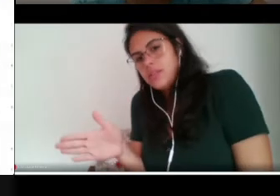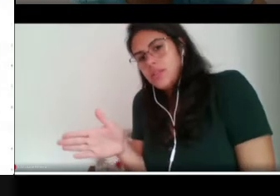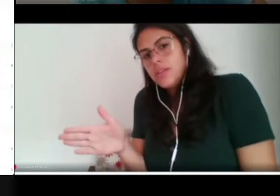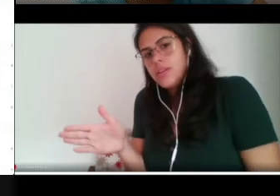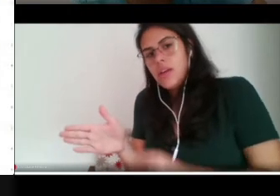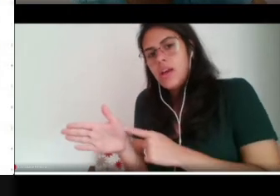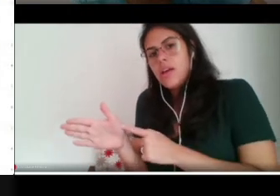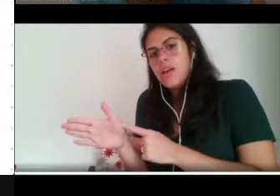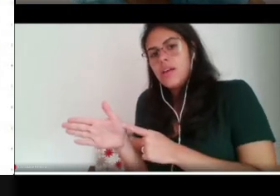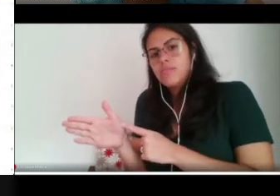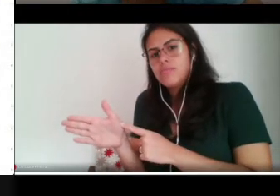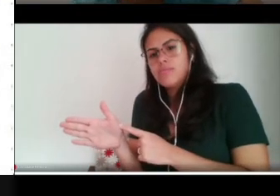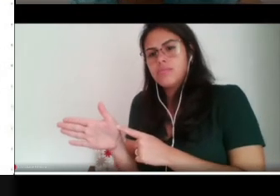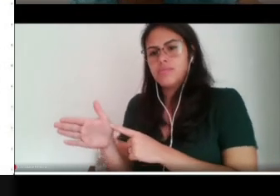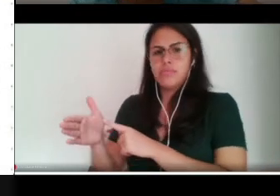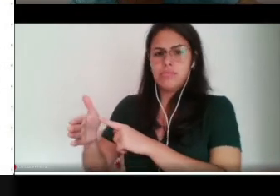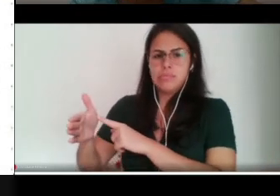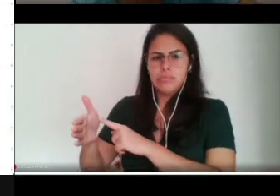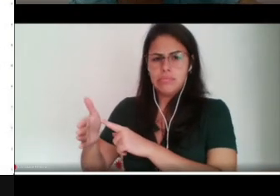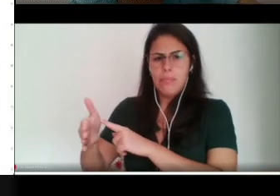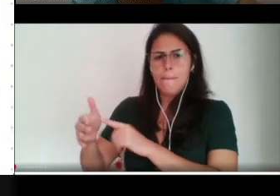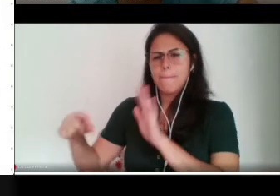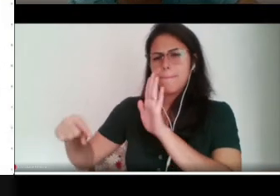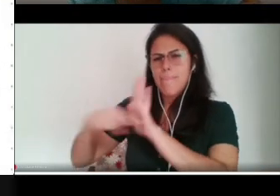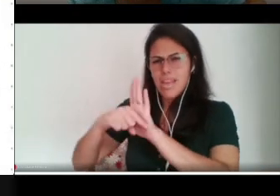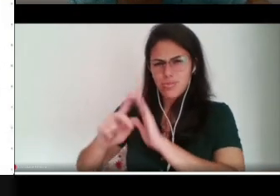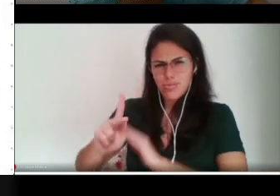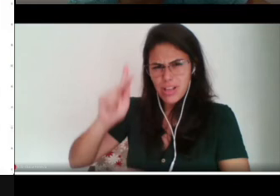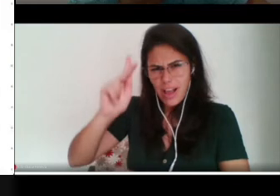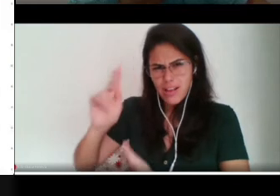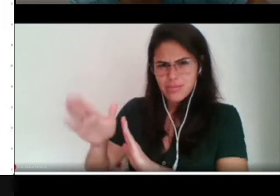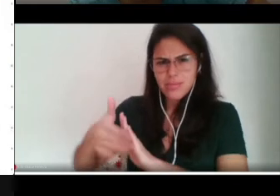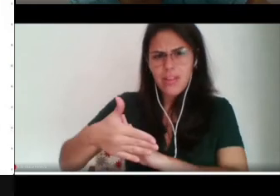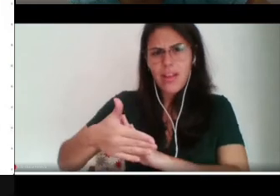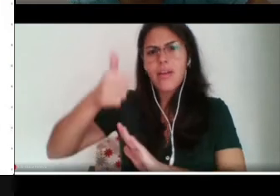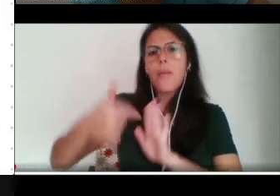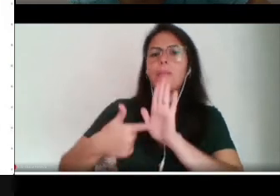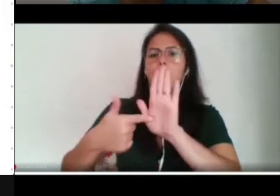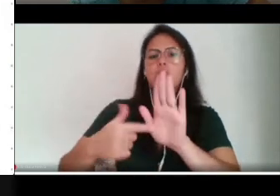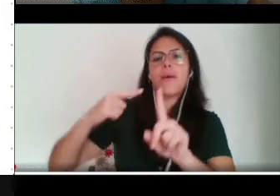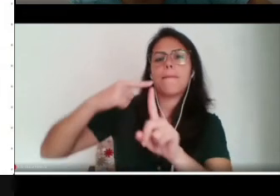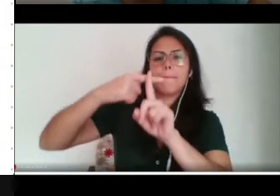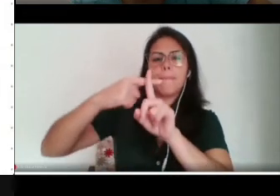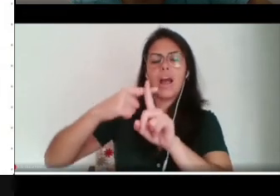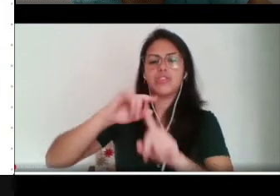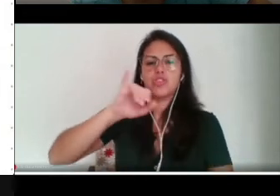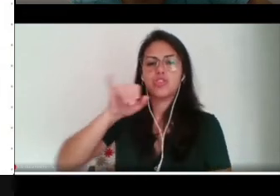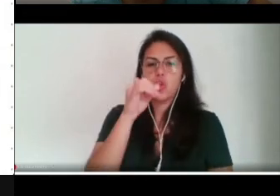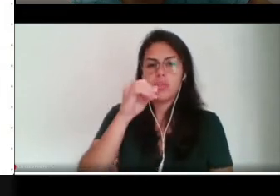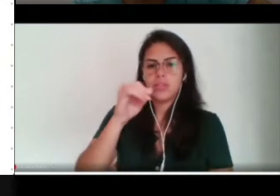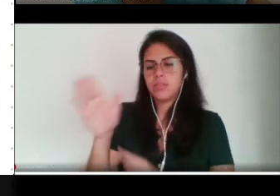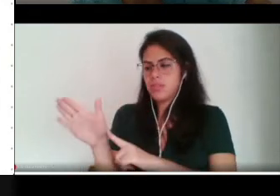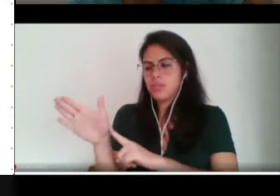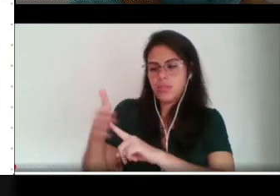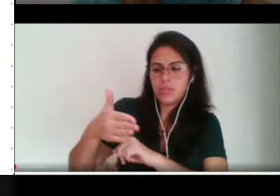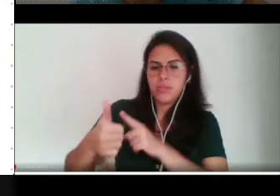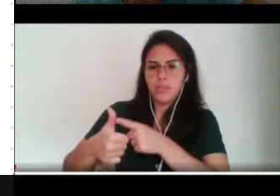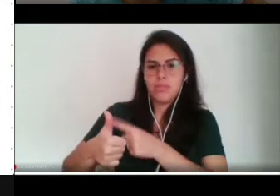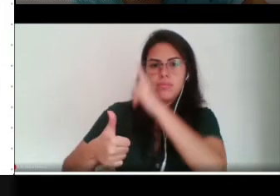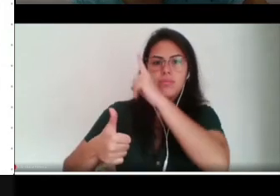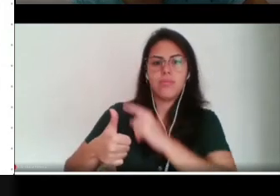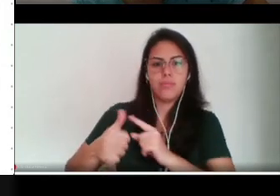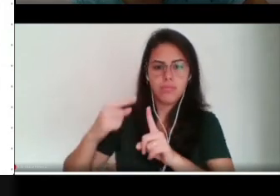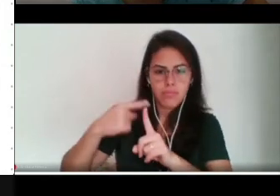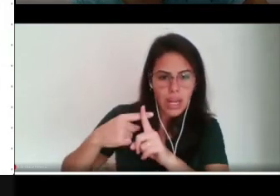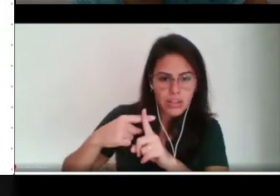41,4J. Então, o vetor C, ele está escrito aqui, ó. Eu estou fazendo trem errado aqui. O vetor C está escrito aqui. E o que ele